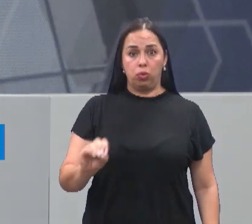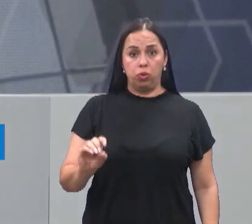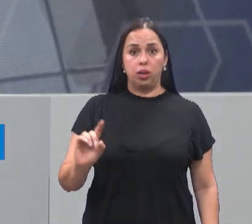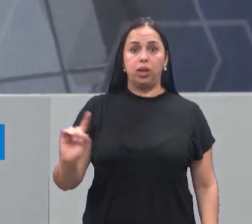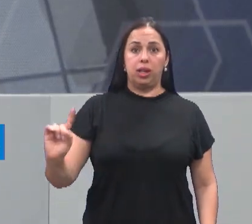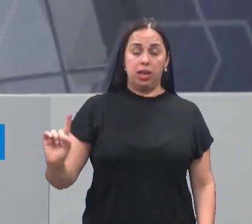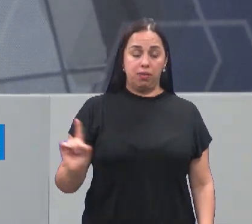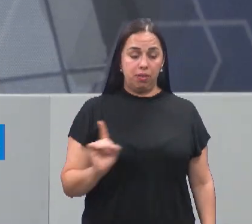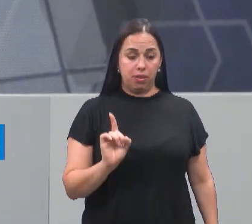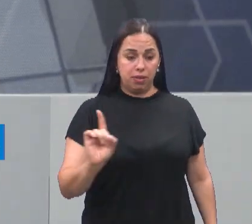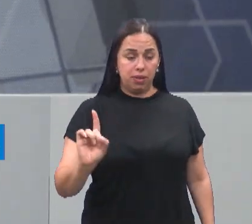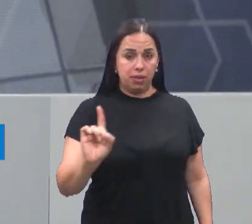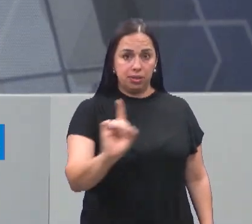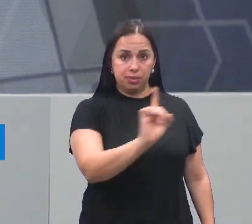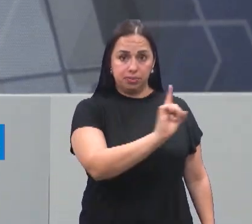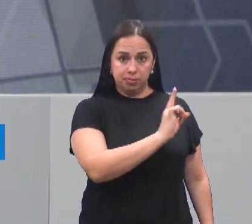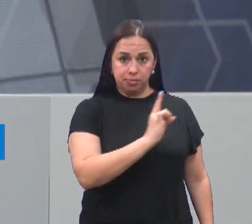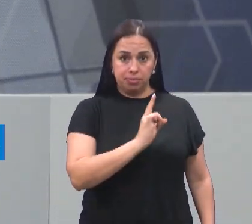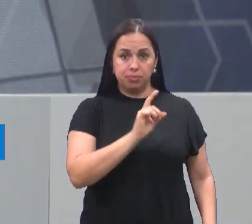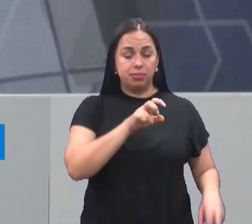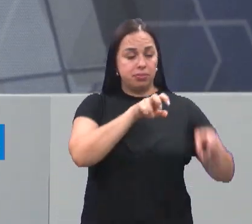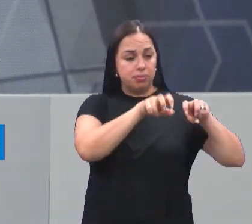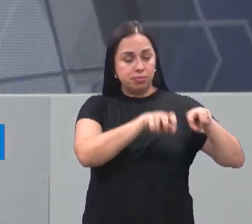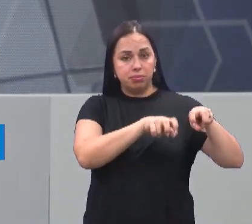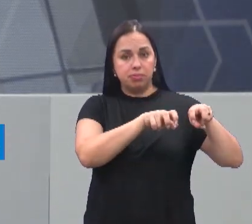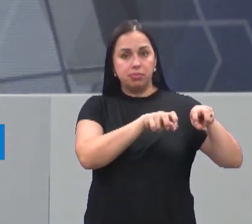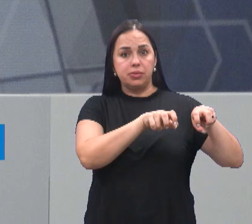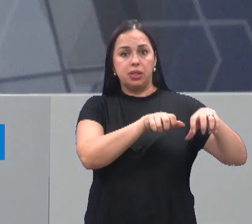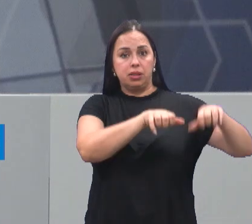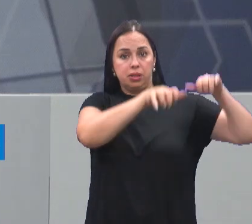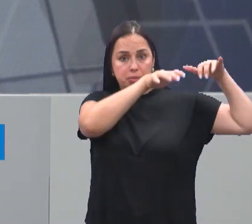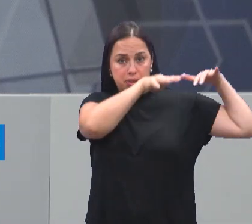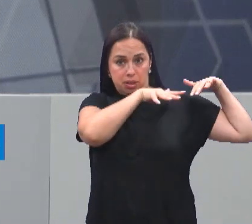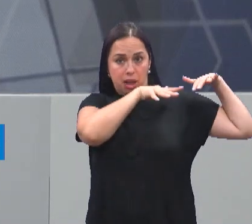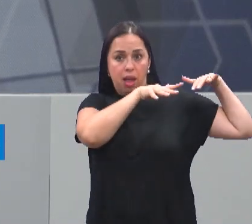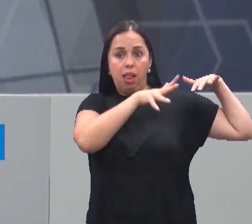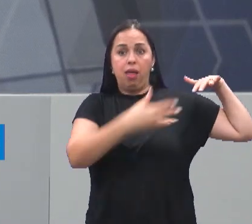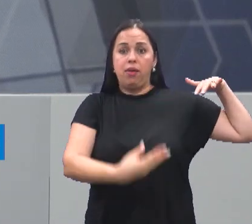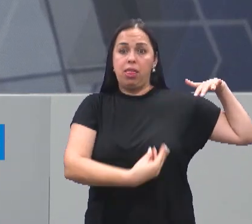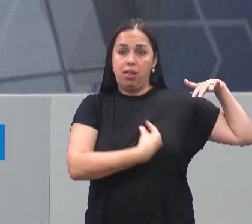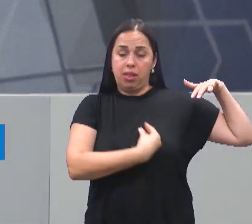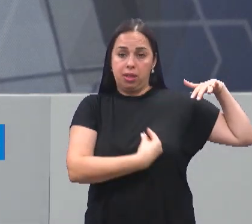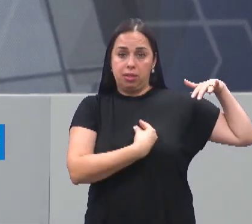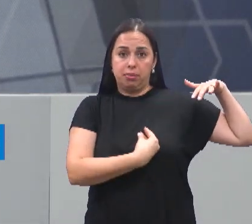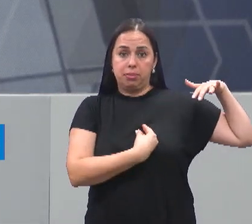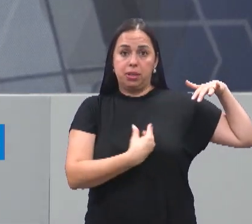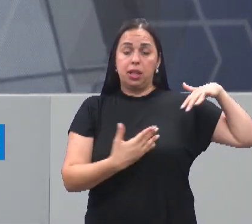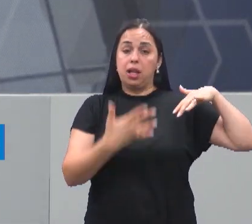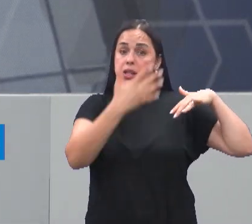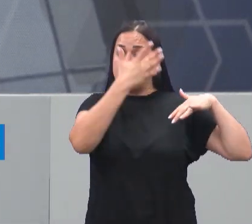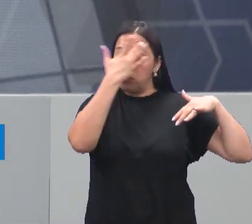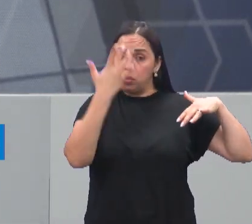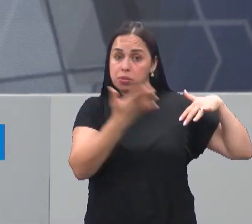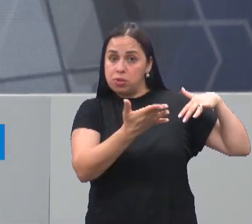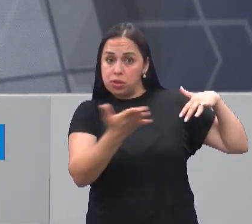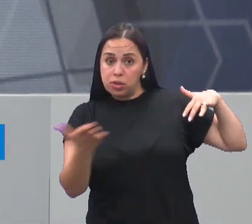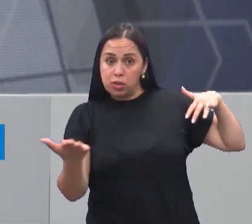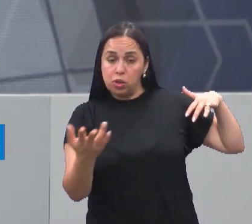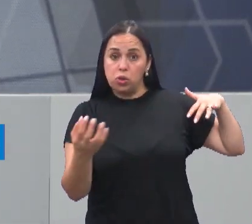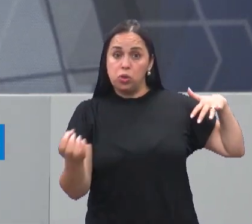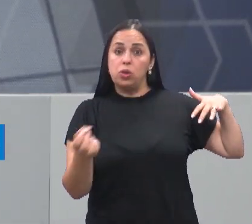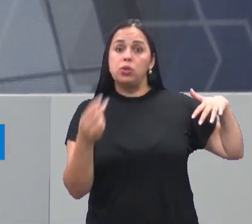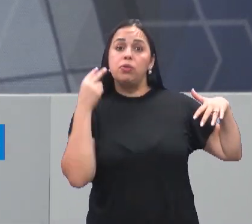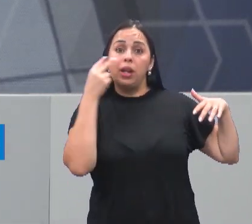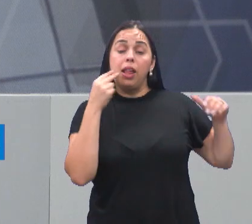vai vir lá de fora para estar aqui no plenário, lá em cima, para que todo mundo, os novos